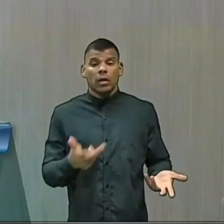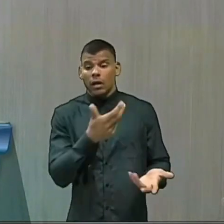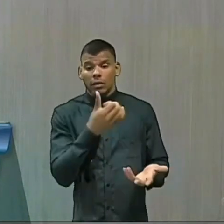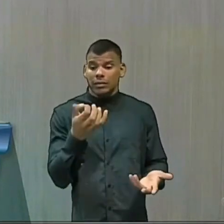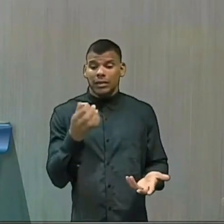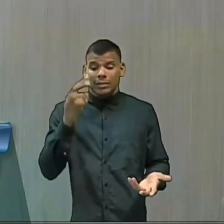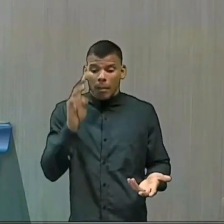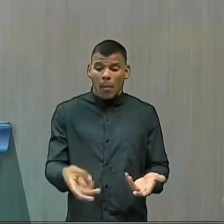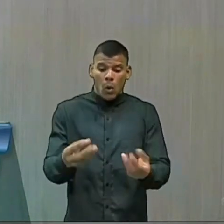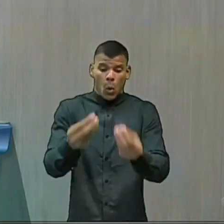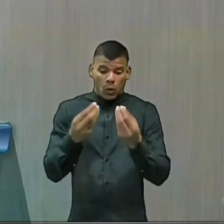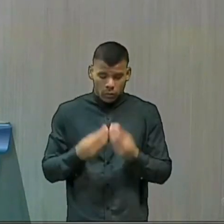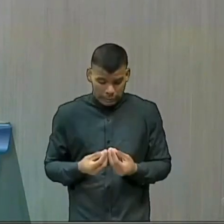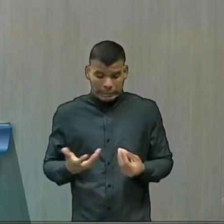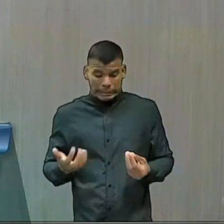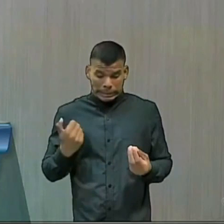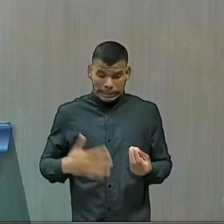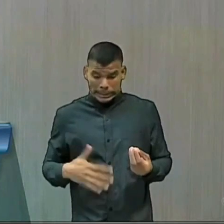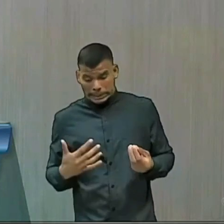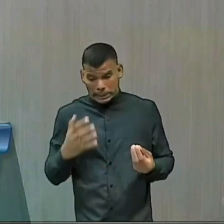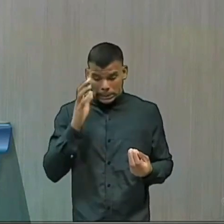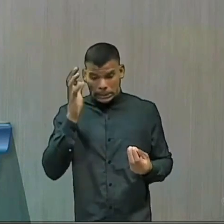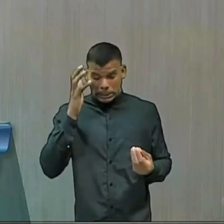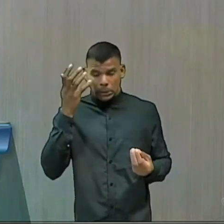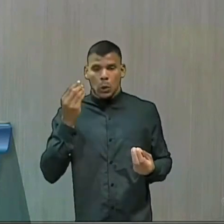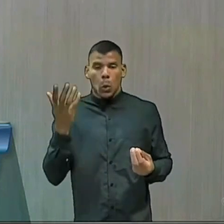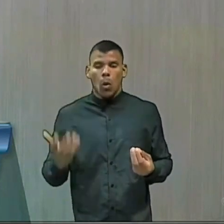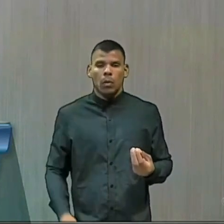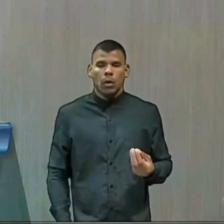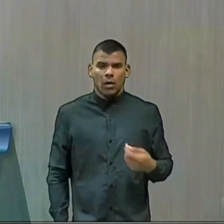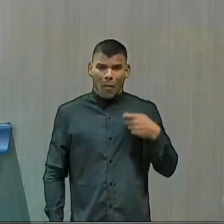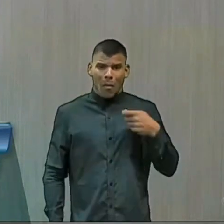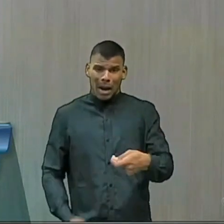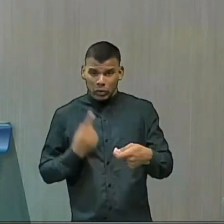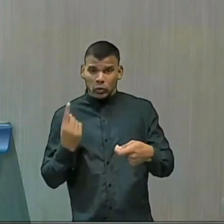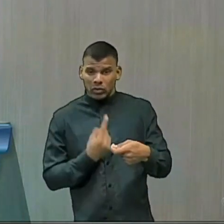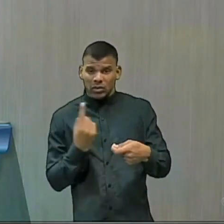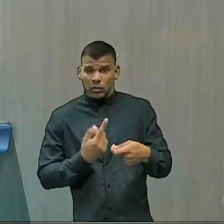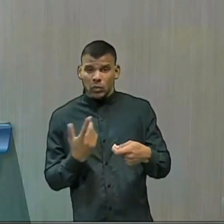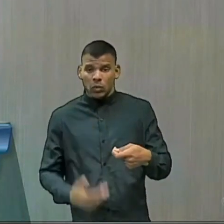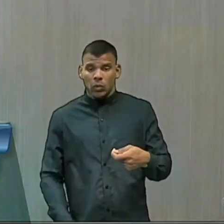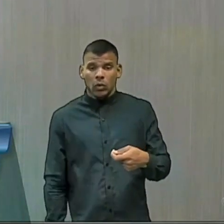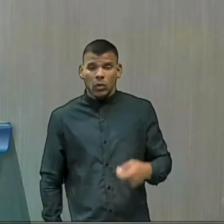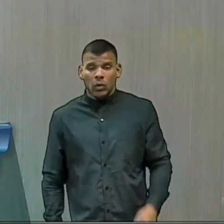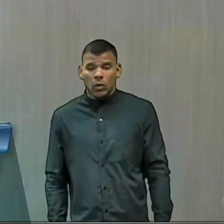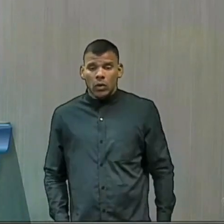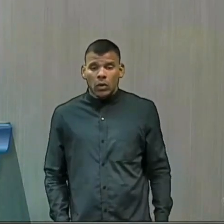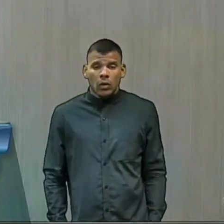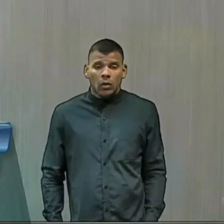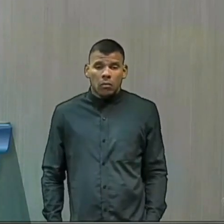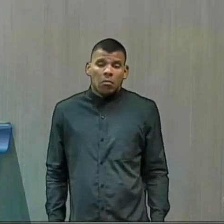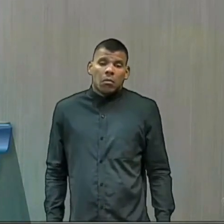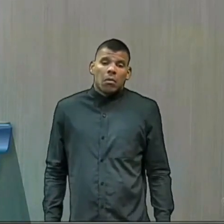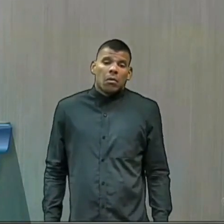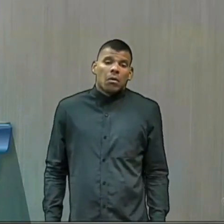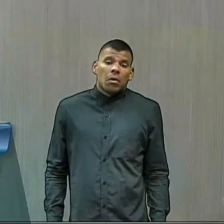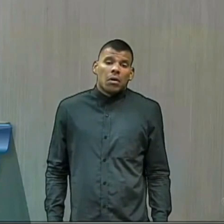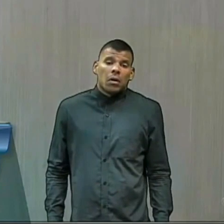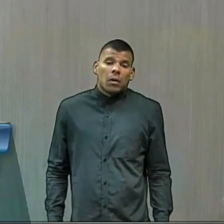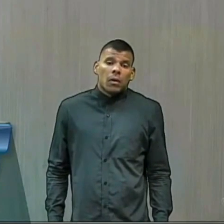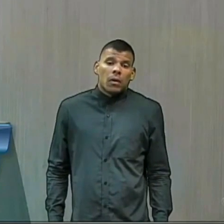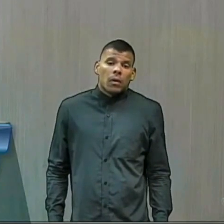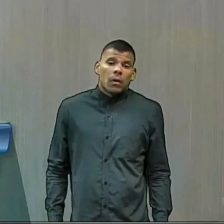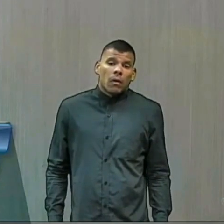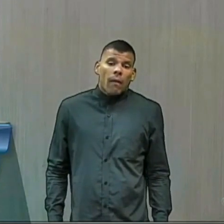que bancar sozinho o tratamento oncológico do estado do Ceará? Cadê a participação do